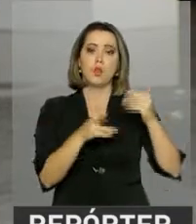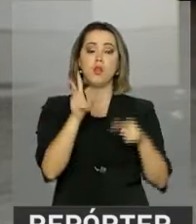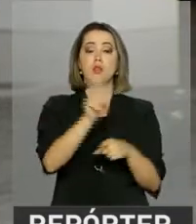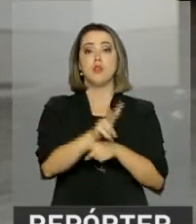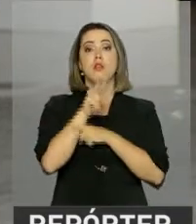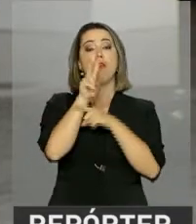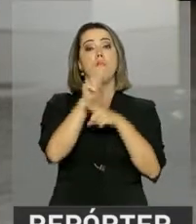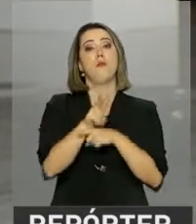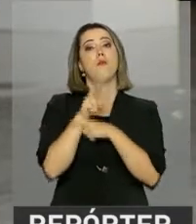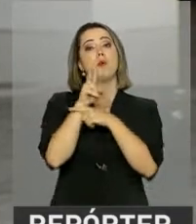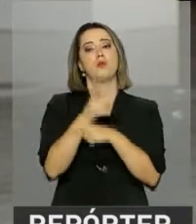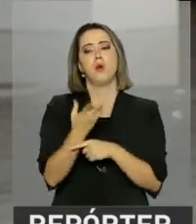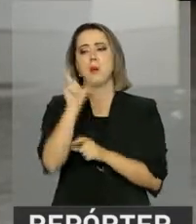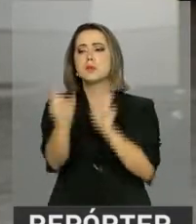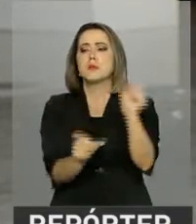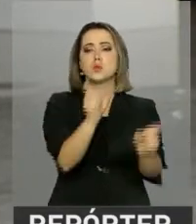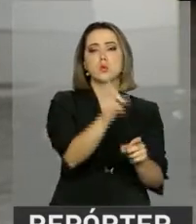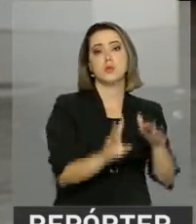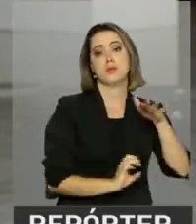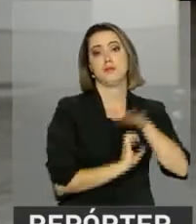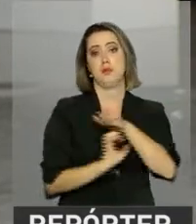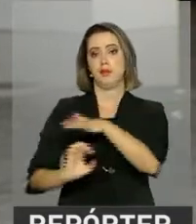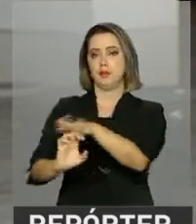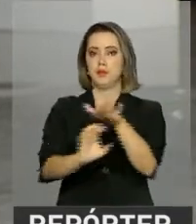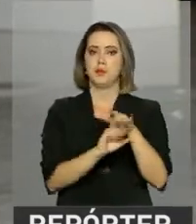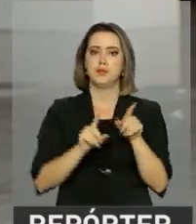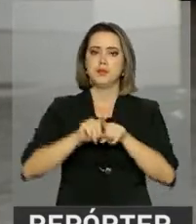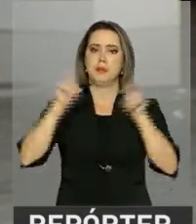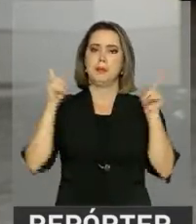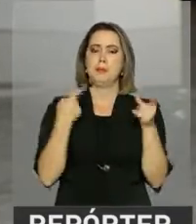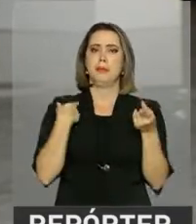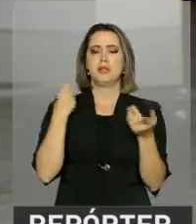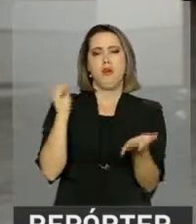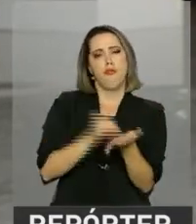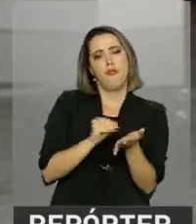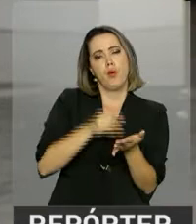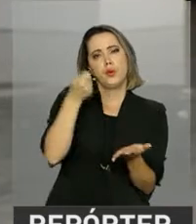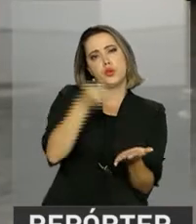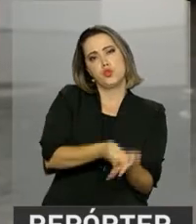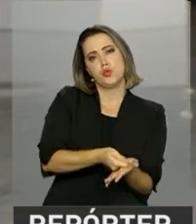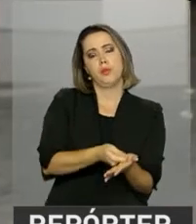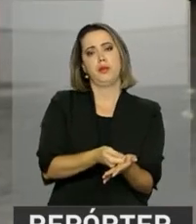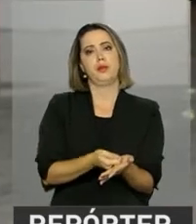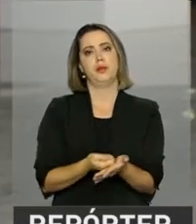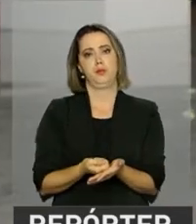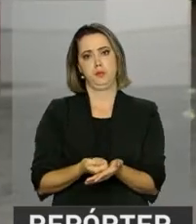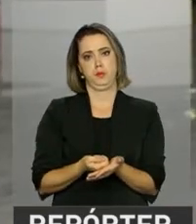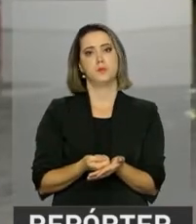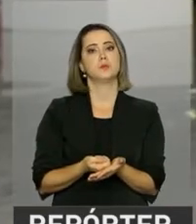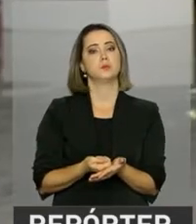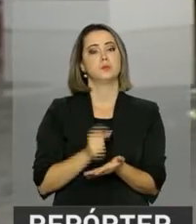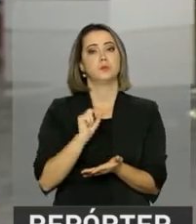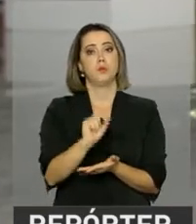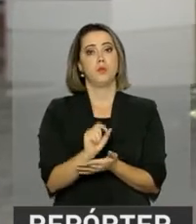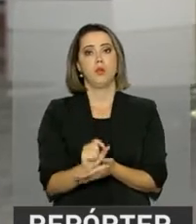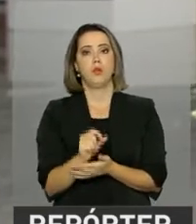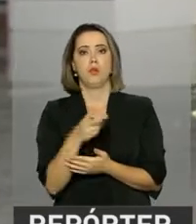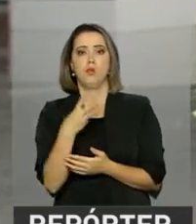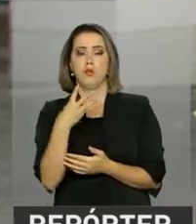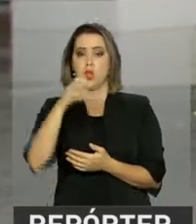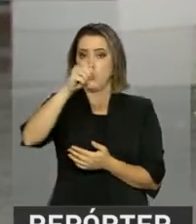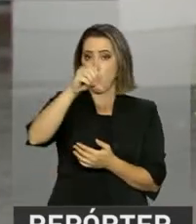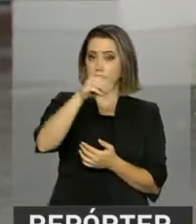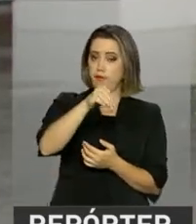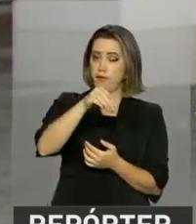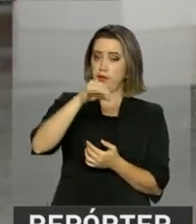emprestado a pessoas físicas e jurídicas mas a inadimplência quando o pagamento não é feito por mais do que 90